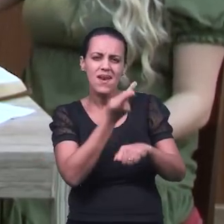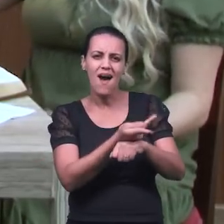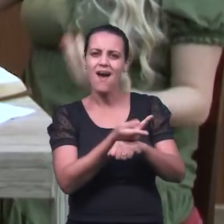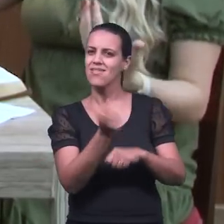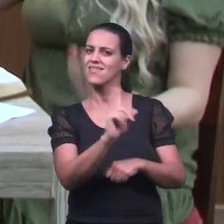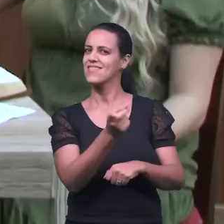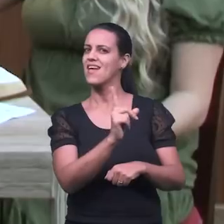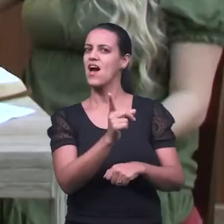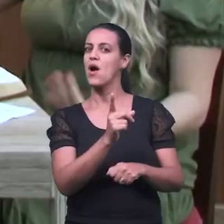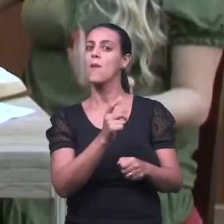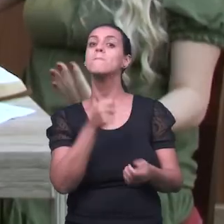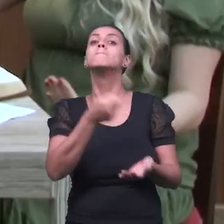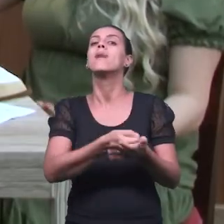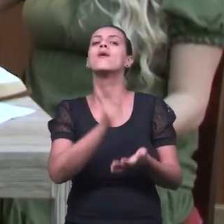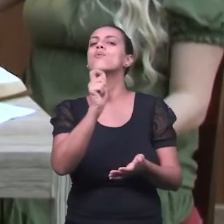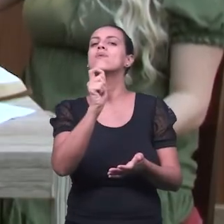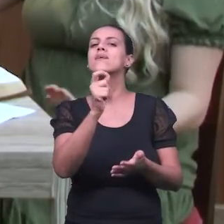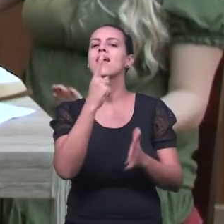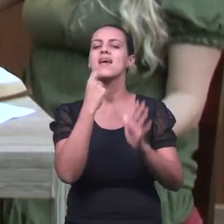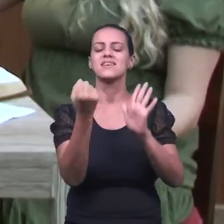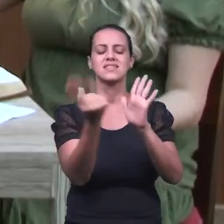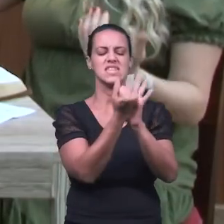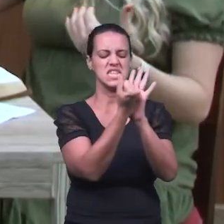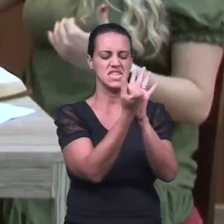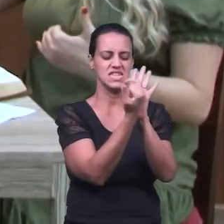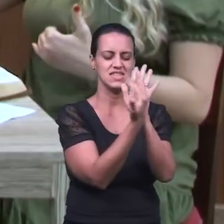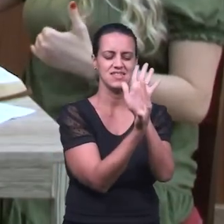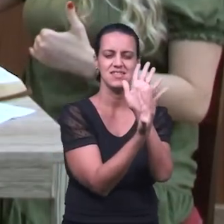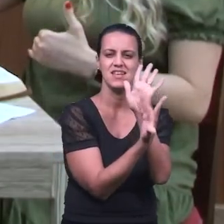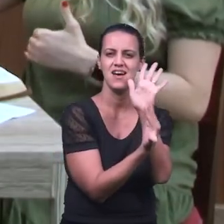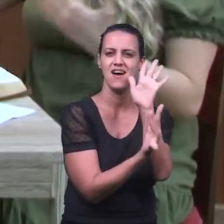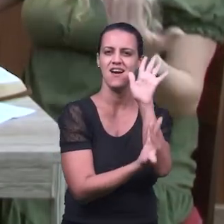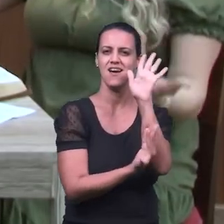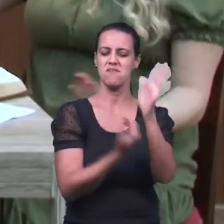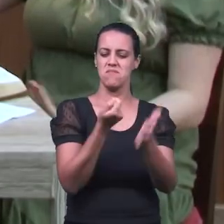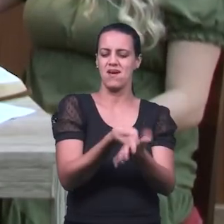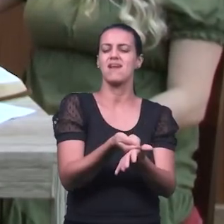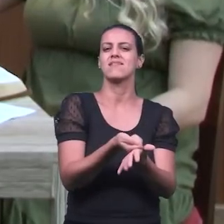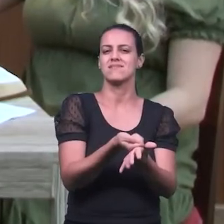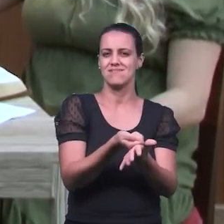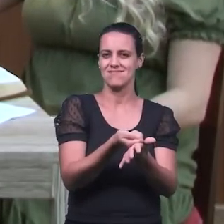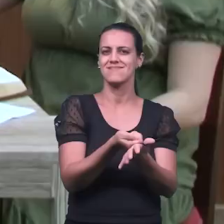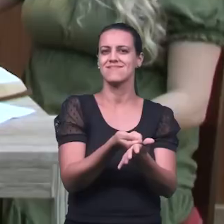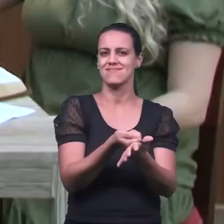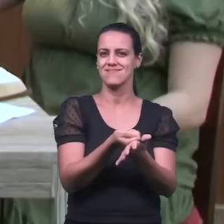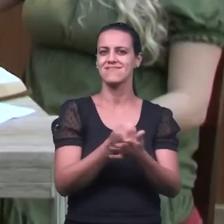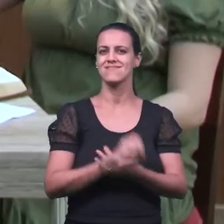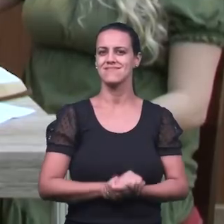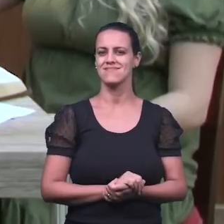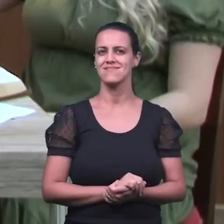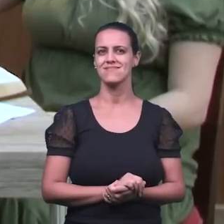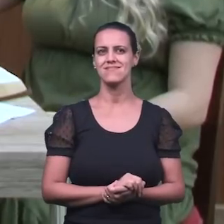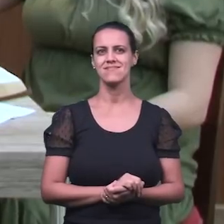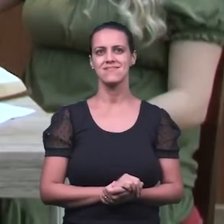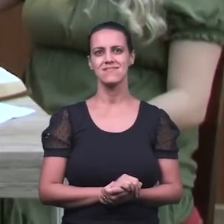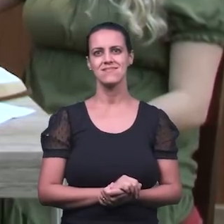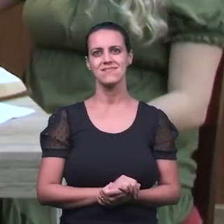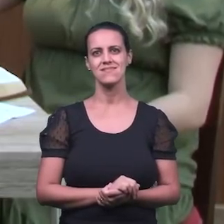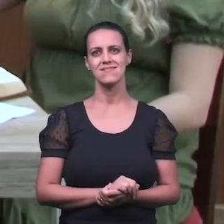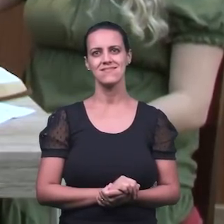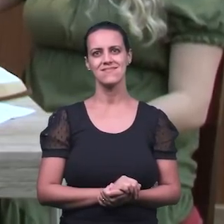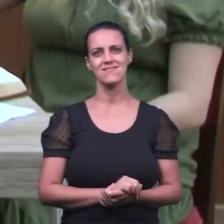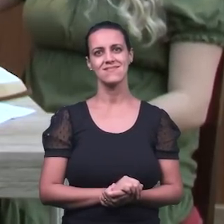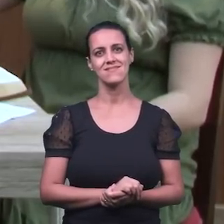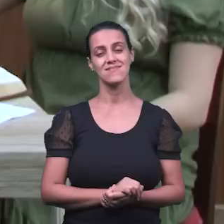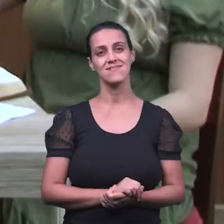corruptível, mas foi com seu sangue, com a vida, né? Ele nos comprou com algo que é incorruptível. Esse é o meu comentário.